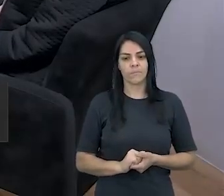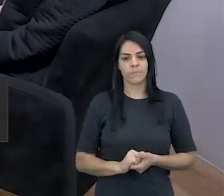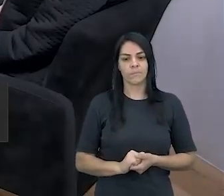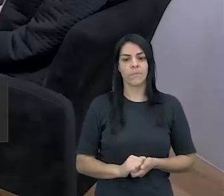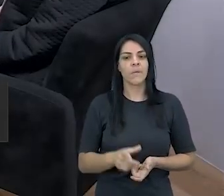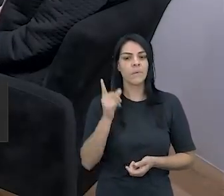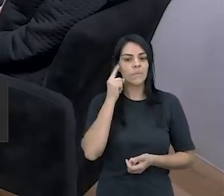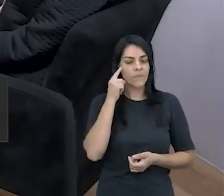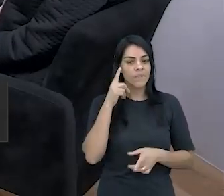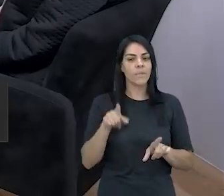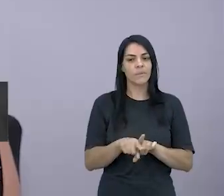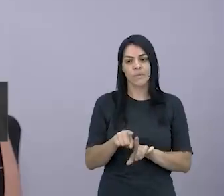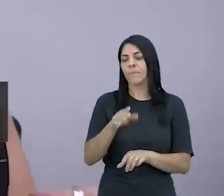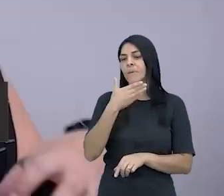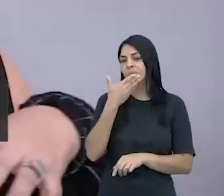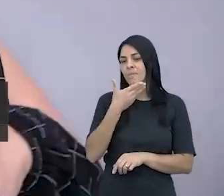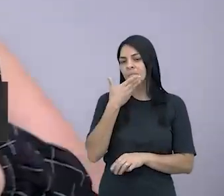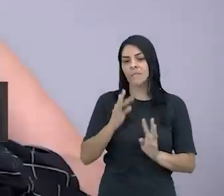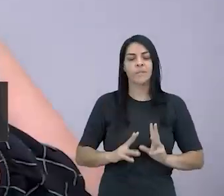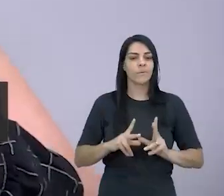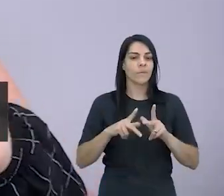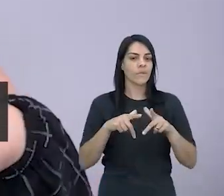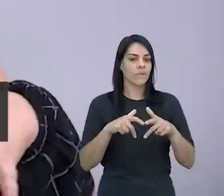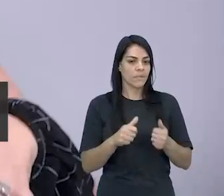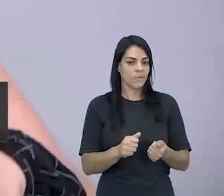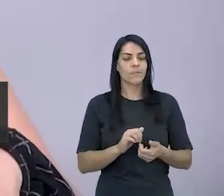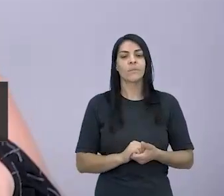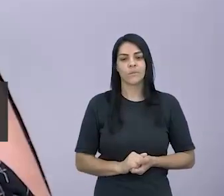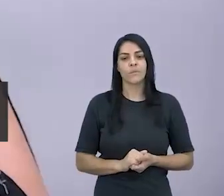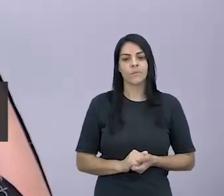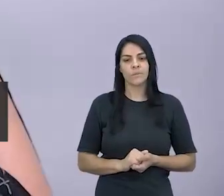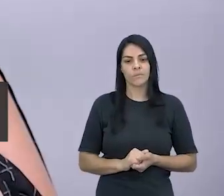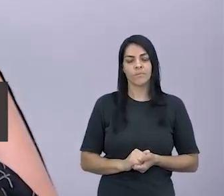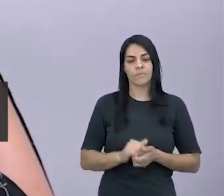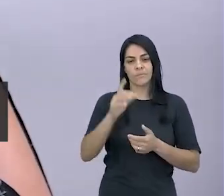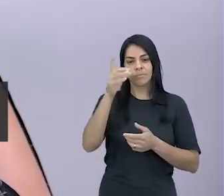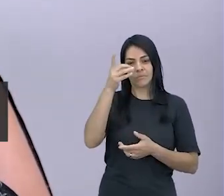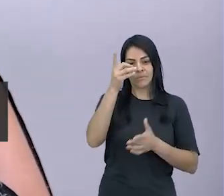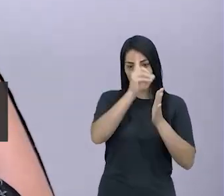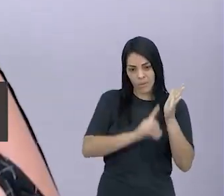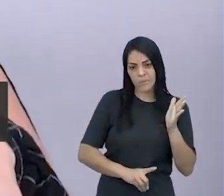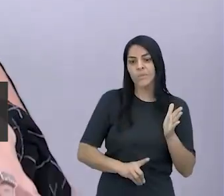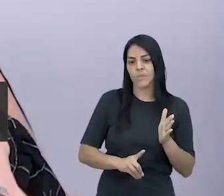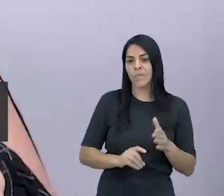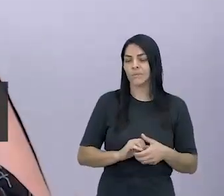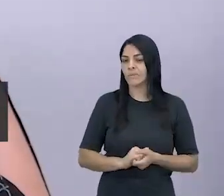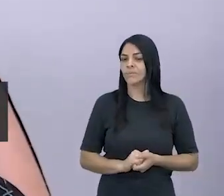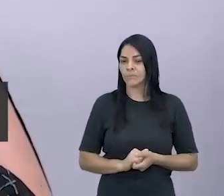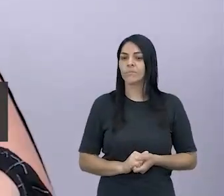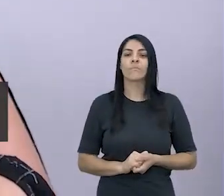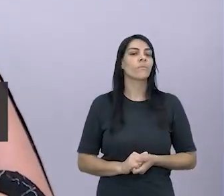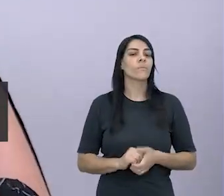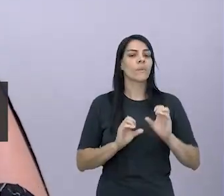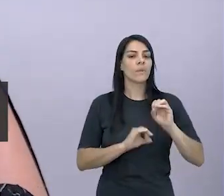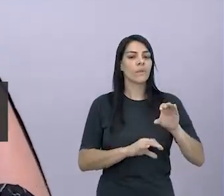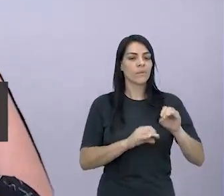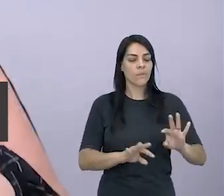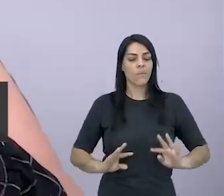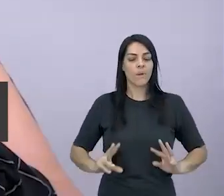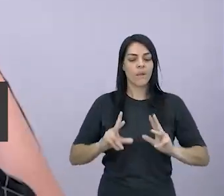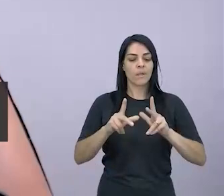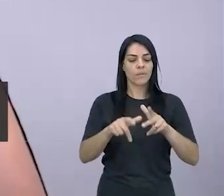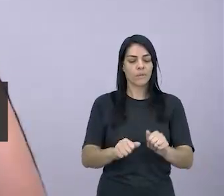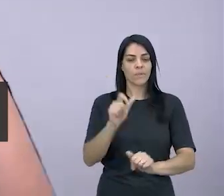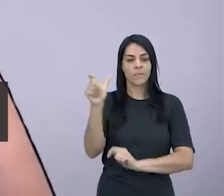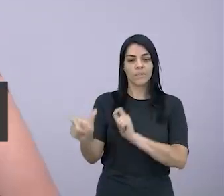estar facilitando para todos, que é o direito na Constituição, educação para todos.